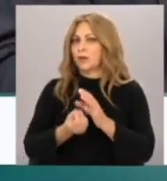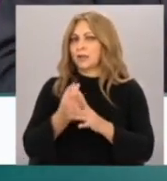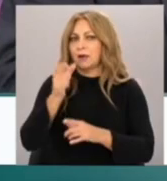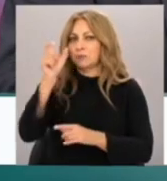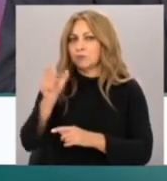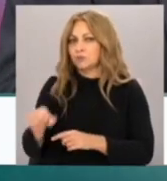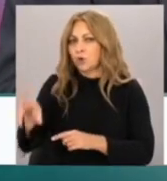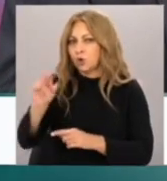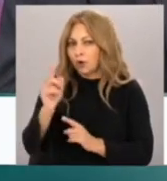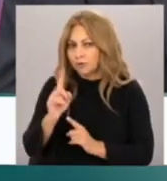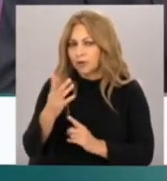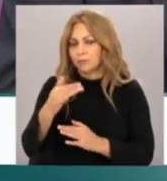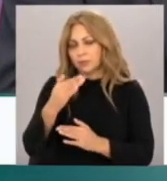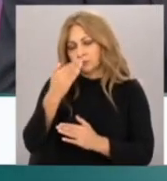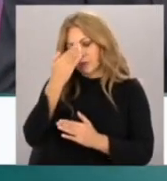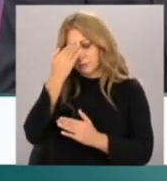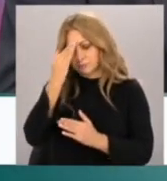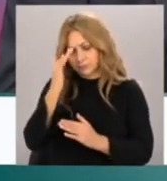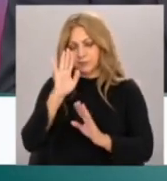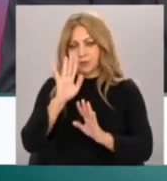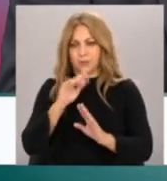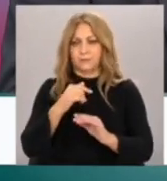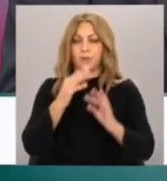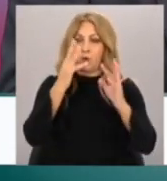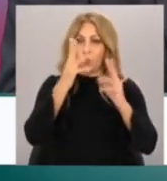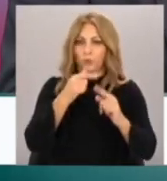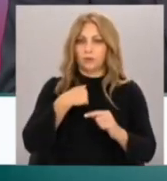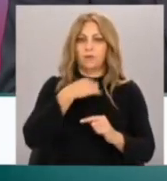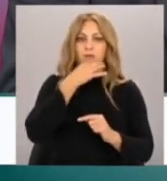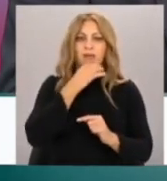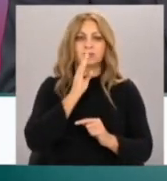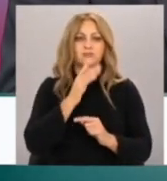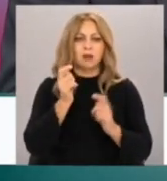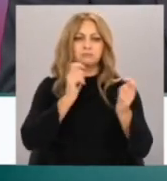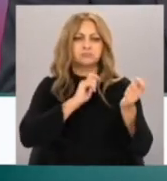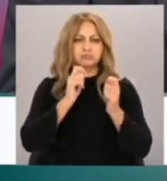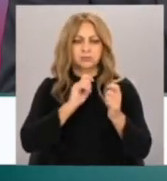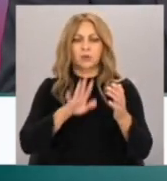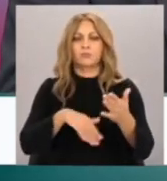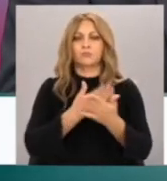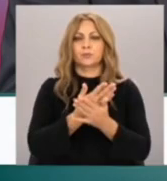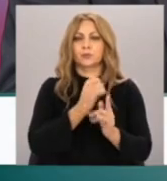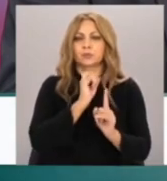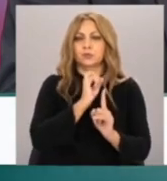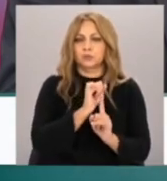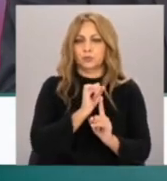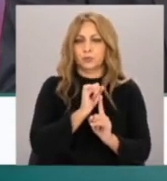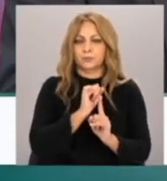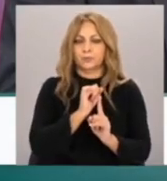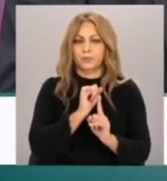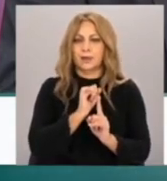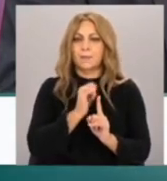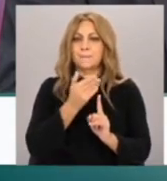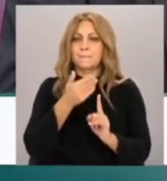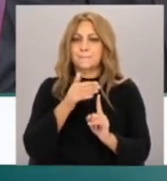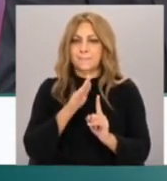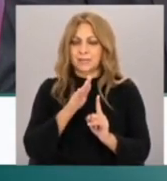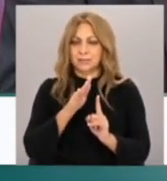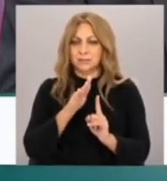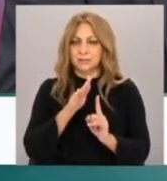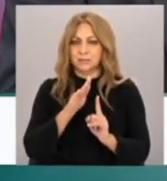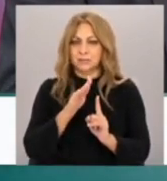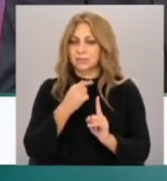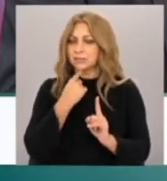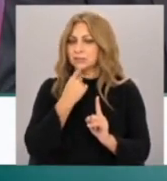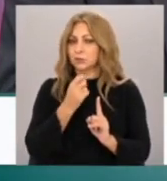natureza humana acho que funcionar deixam sobre acontecer o seguinte segue já foi muitas vezes bateria da sua proposta rendimento básico Incondicional mas o que nunca